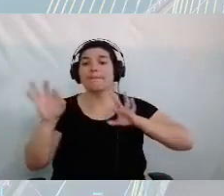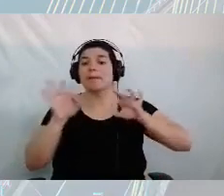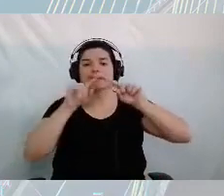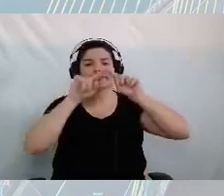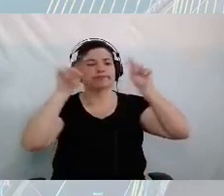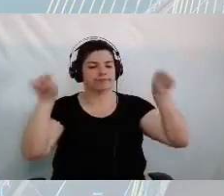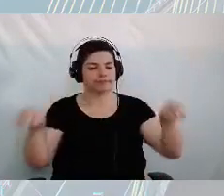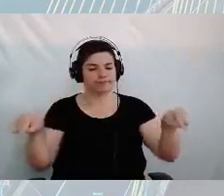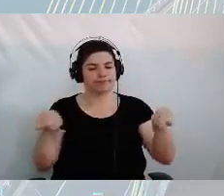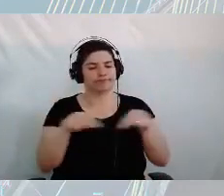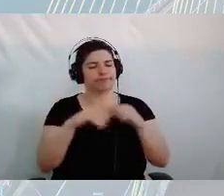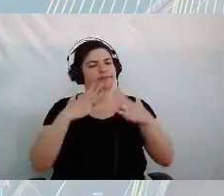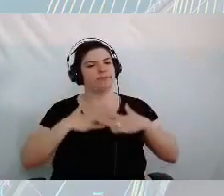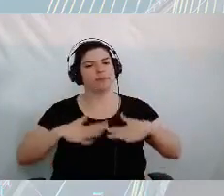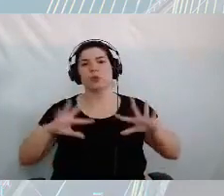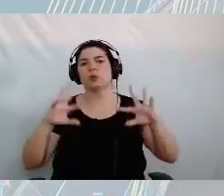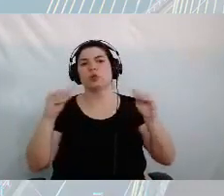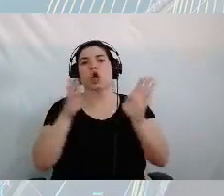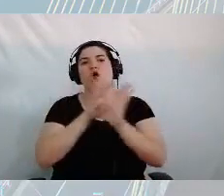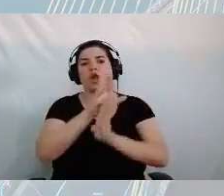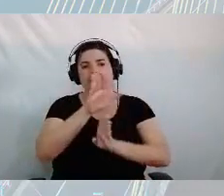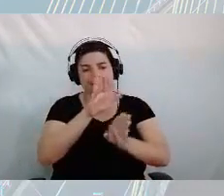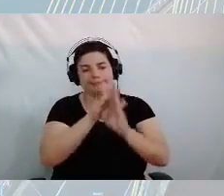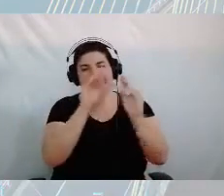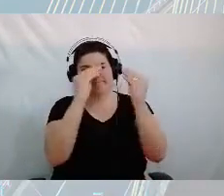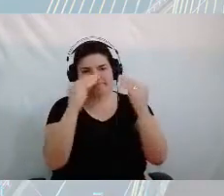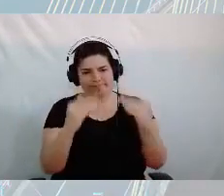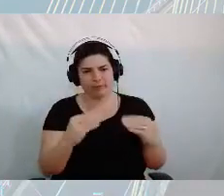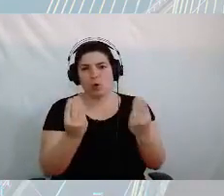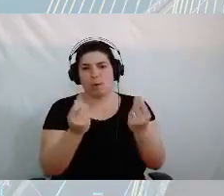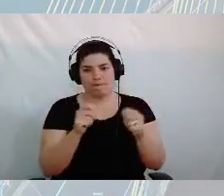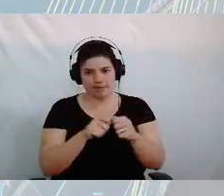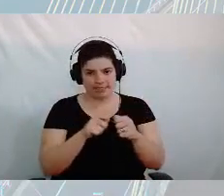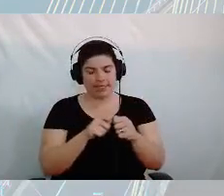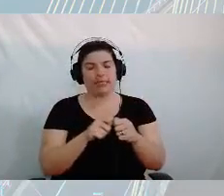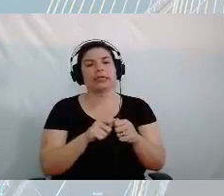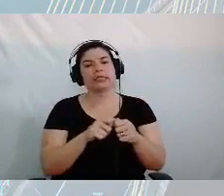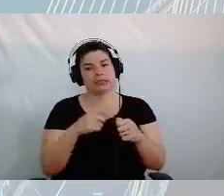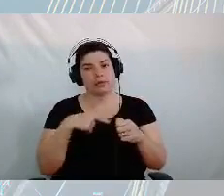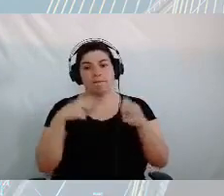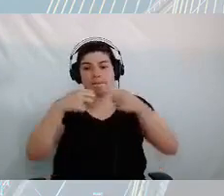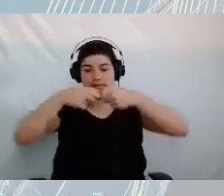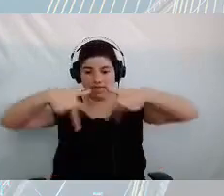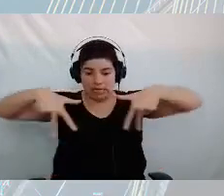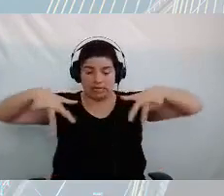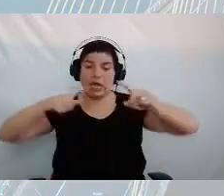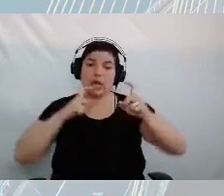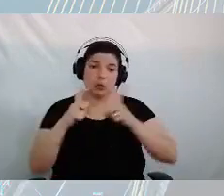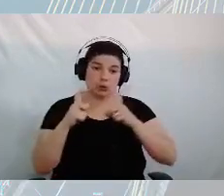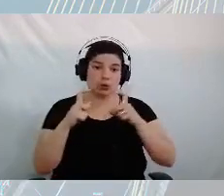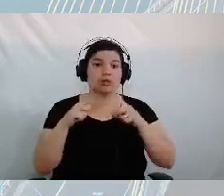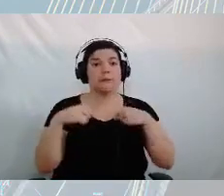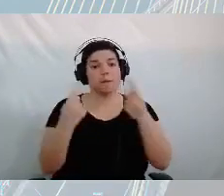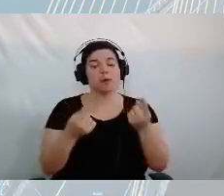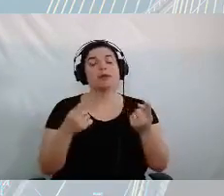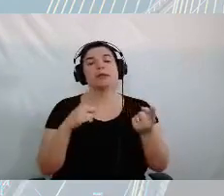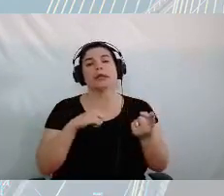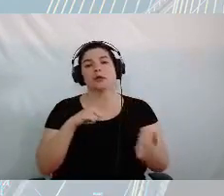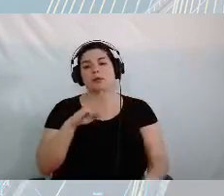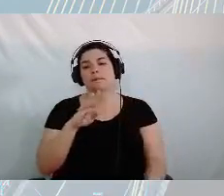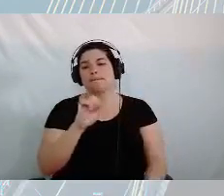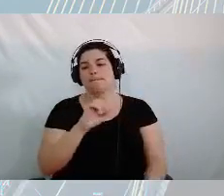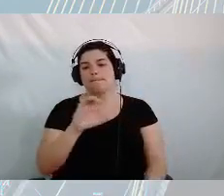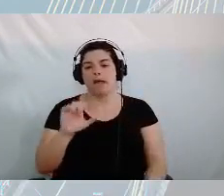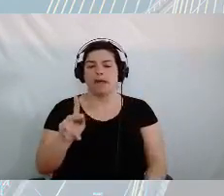com todas as orientações para o primeiro passo. Fizemos uma daily, depois levantamos um backlog, e logo já estávamos